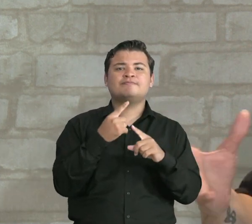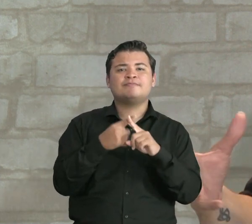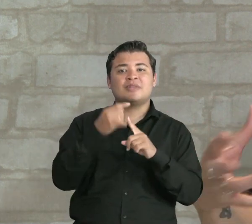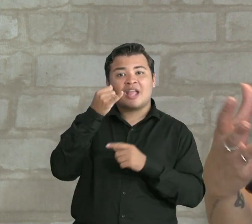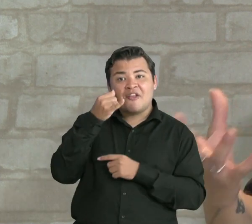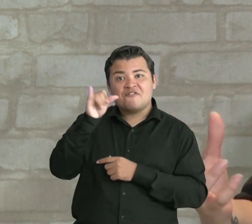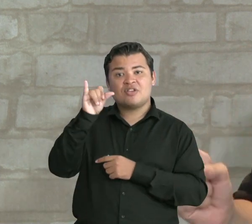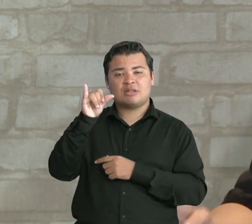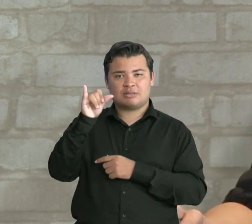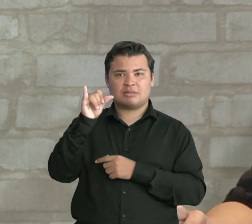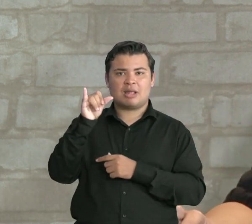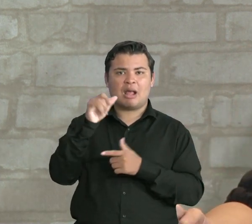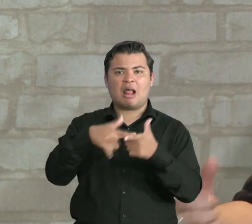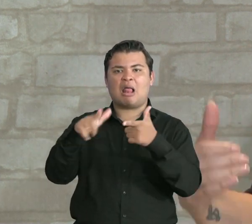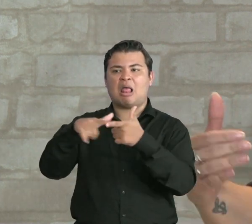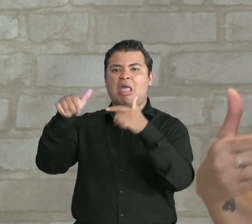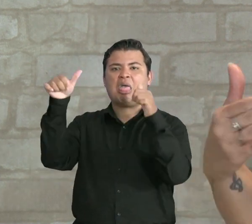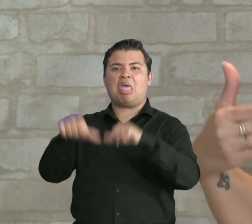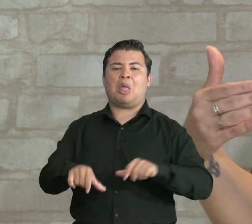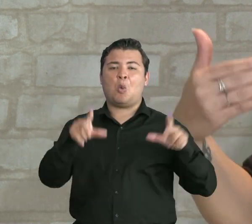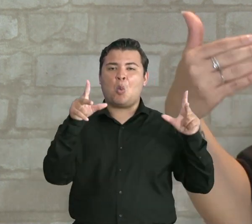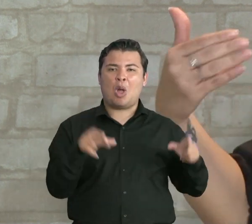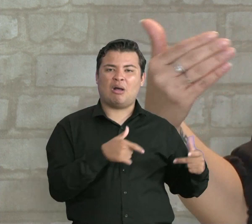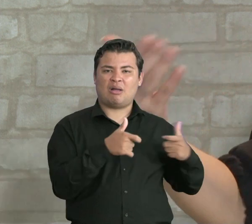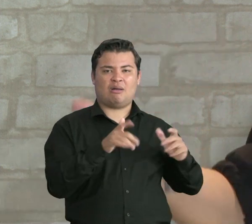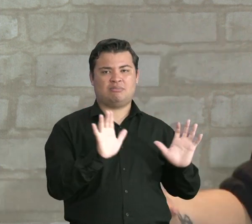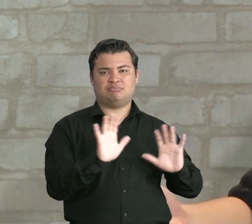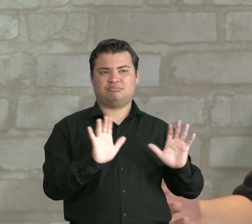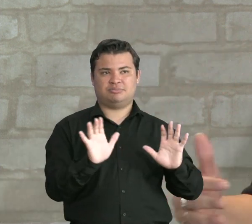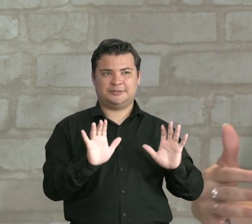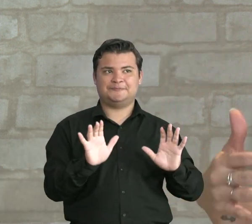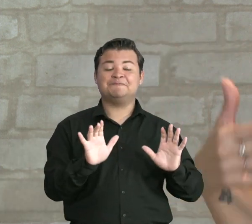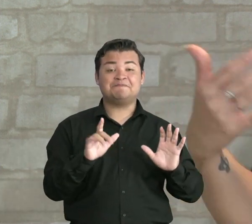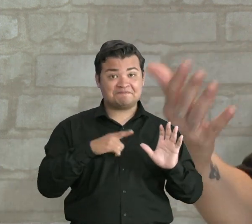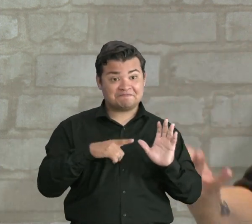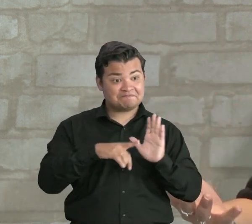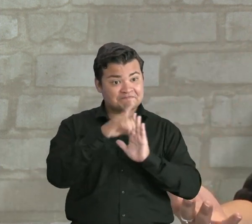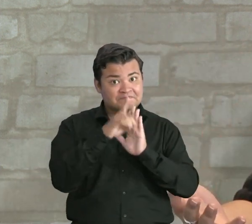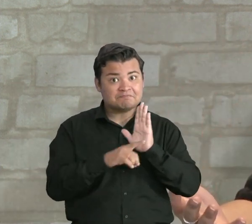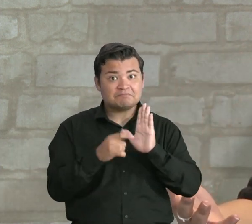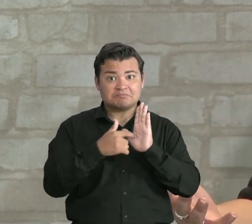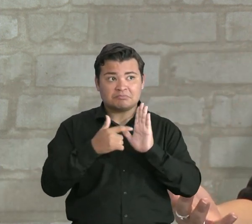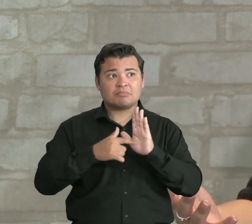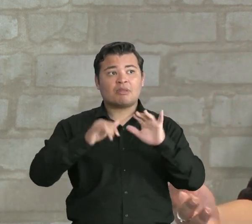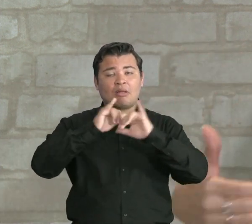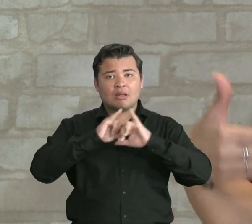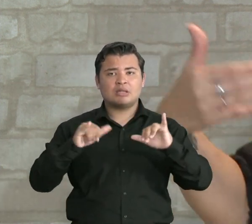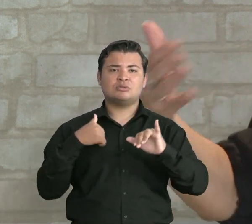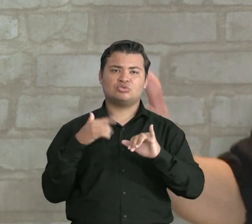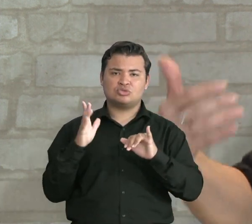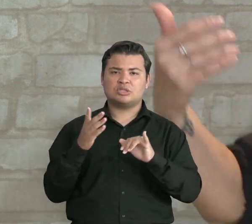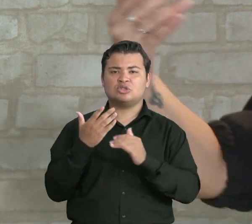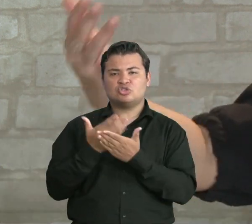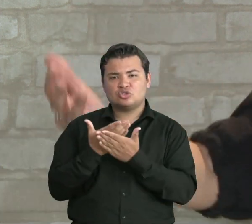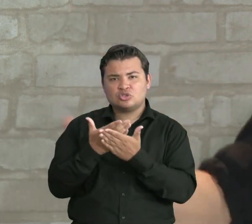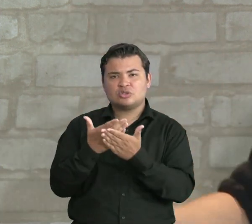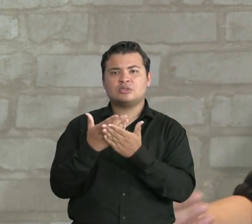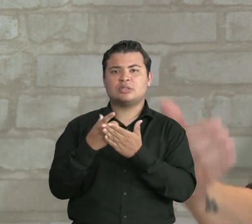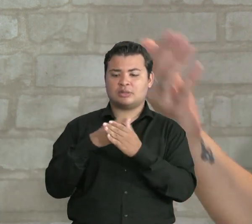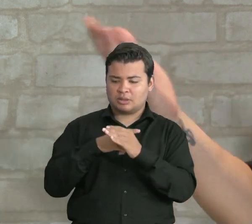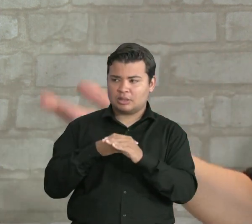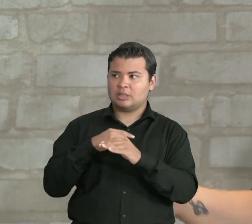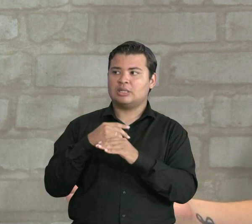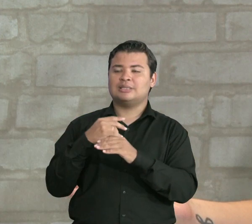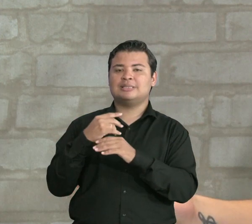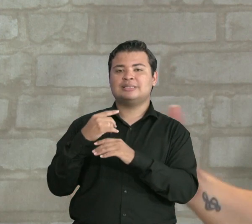novas tragédias, assim eu posso dizer, né? Mas há uma evolução desses direitos, né? Pelo pouco que já estudei disso, né? De segunda, de terceira